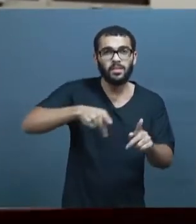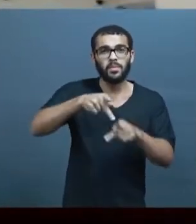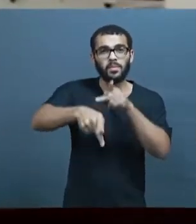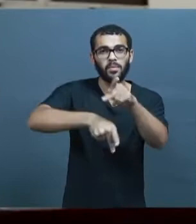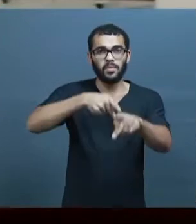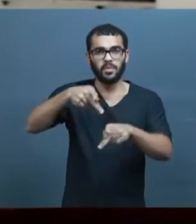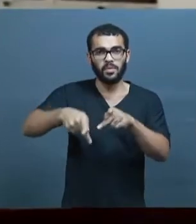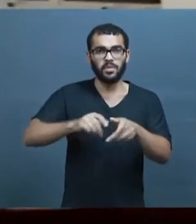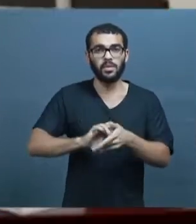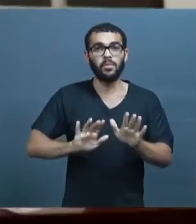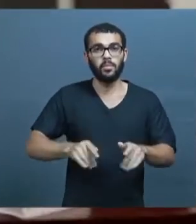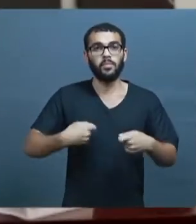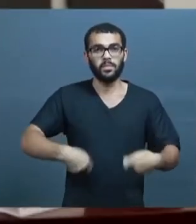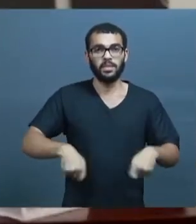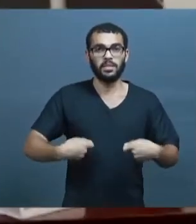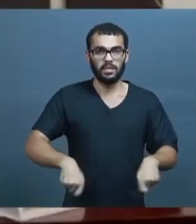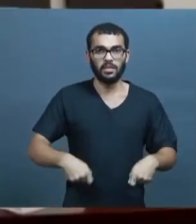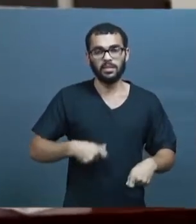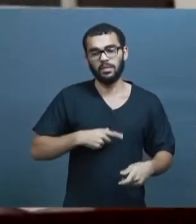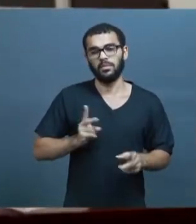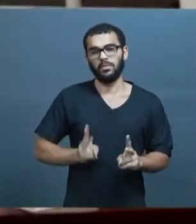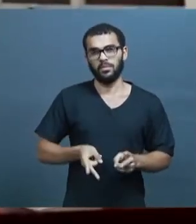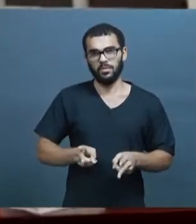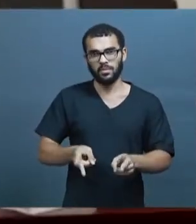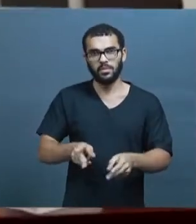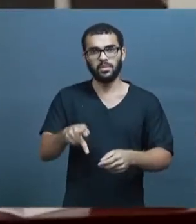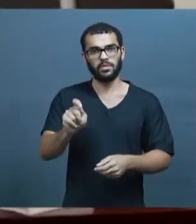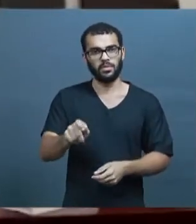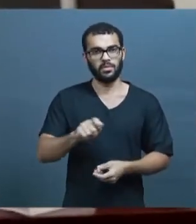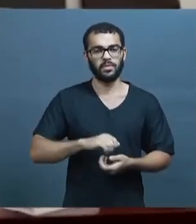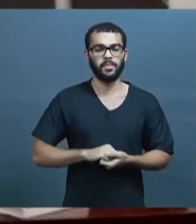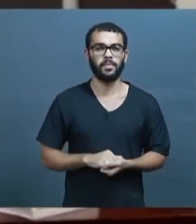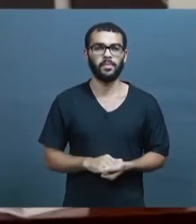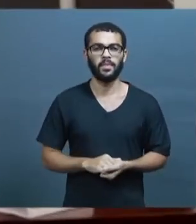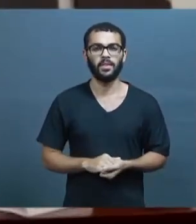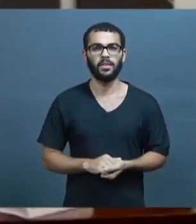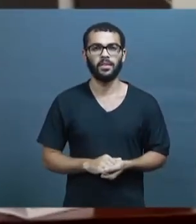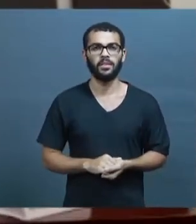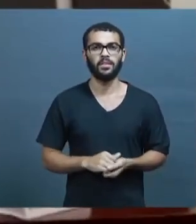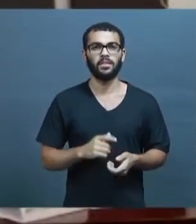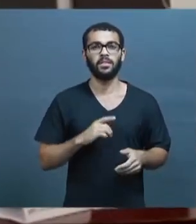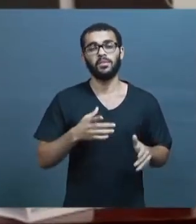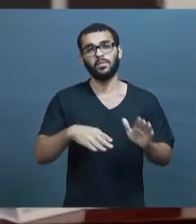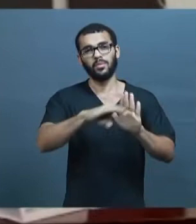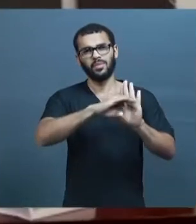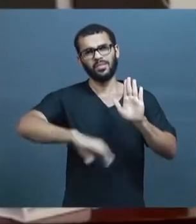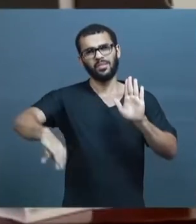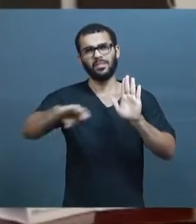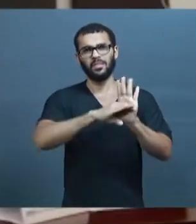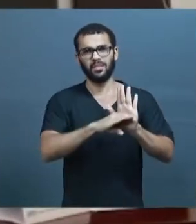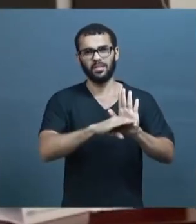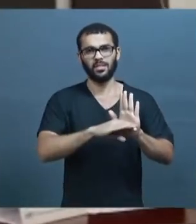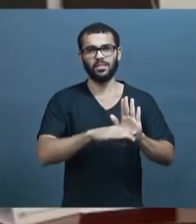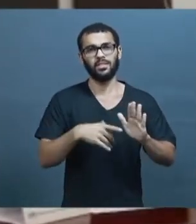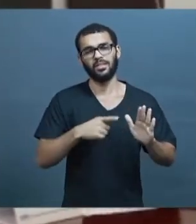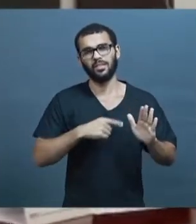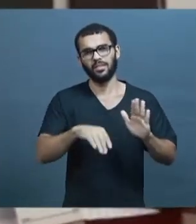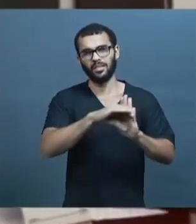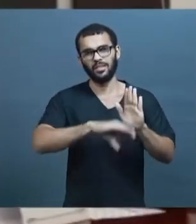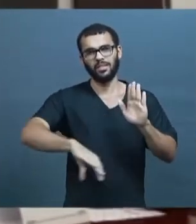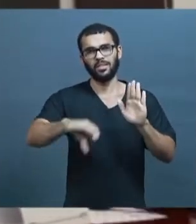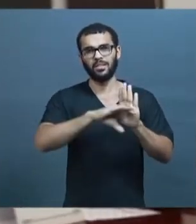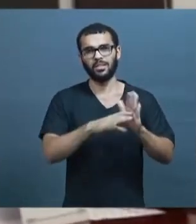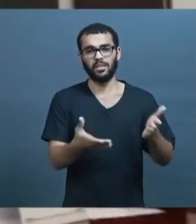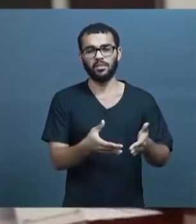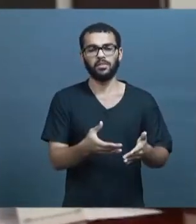ela deve ser preservada. Além disso, o déficit, então falar do déficit da Previdência, que é pequeno, ele está